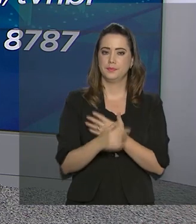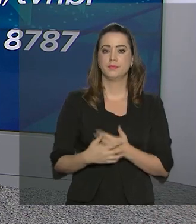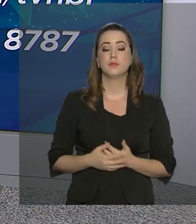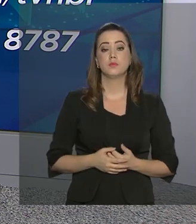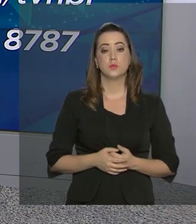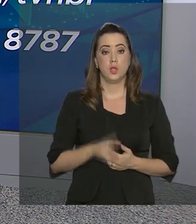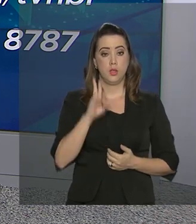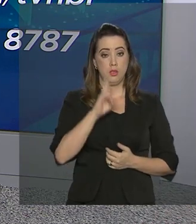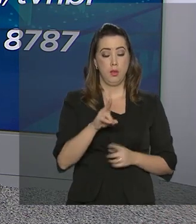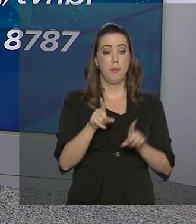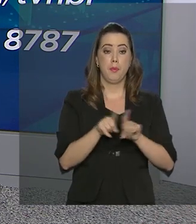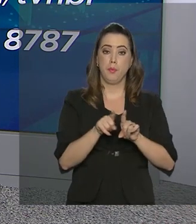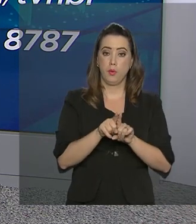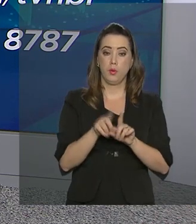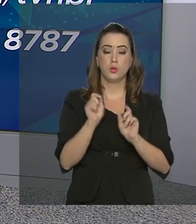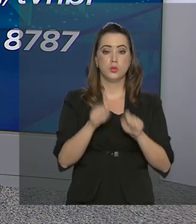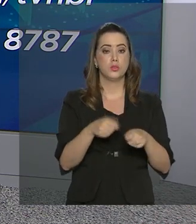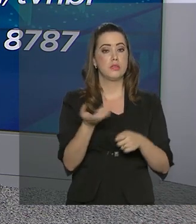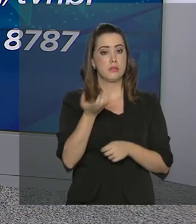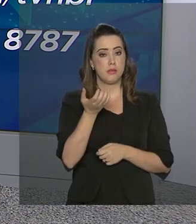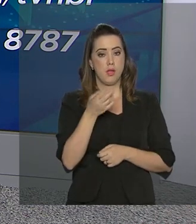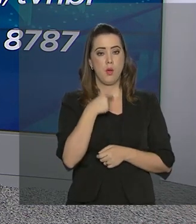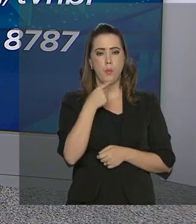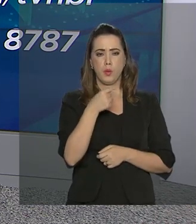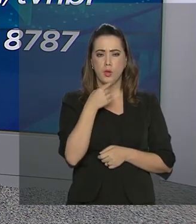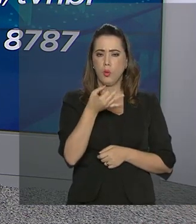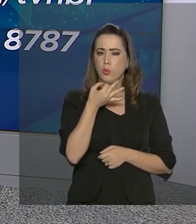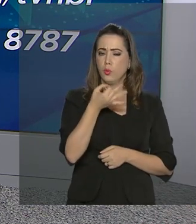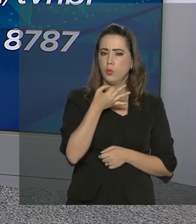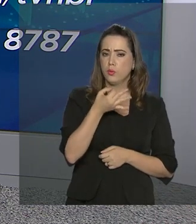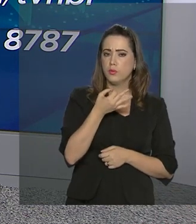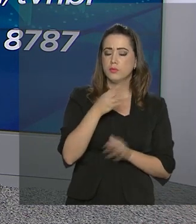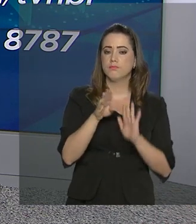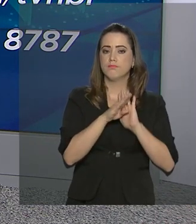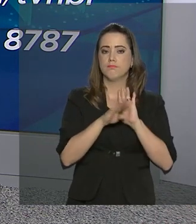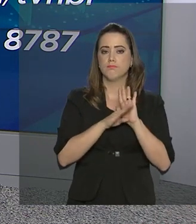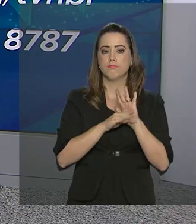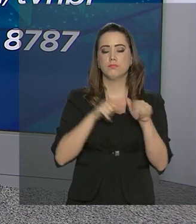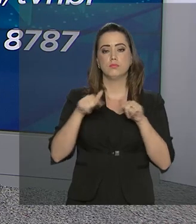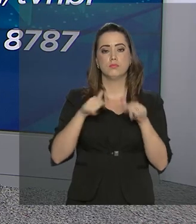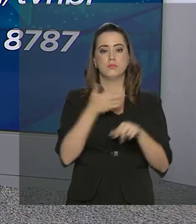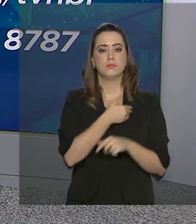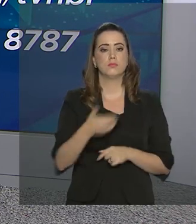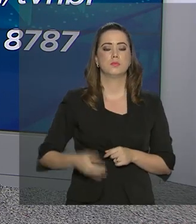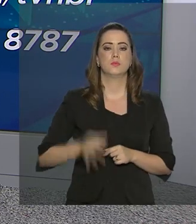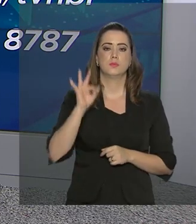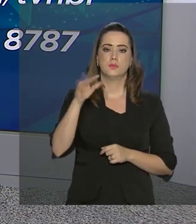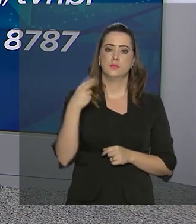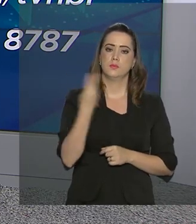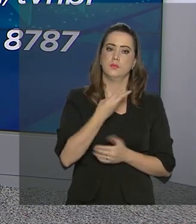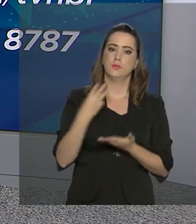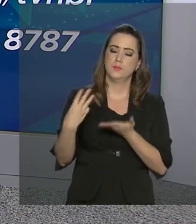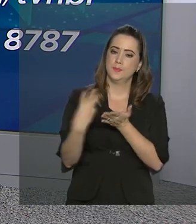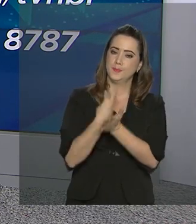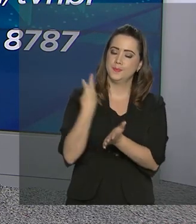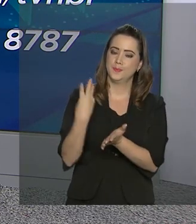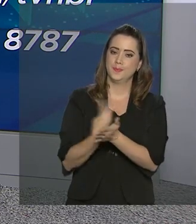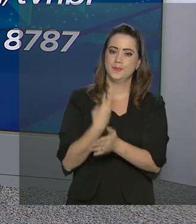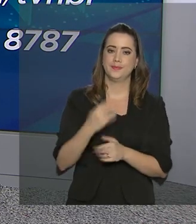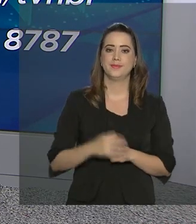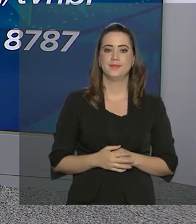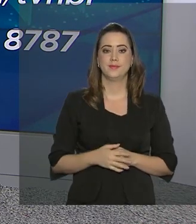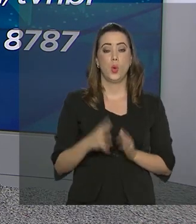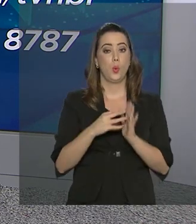Twitter. E você pode ainda mandar sugestões de reportagens e dúvidas sobre programas e ações do governo federal para o nosso